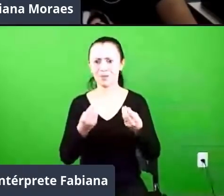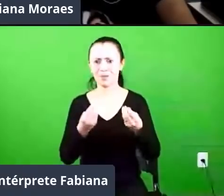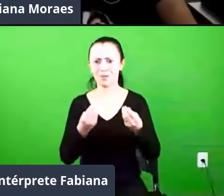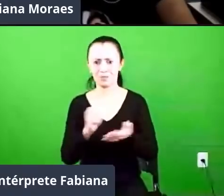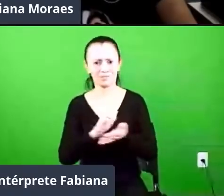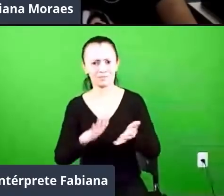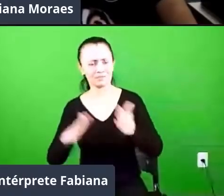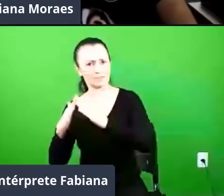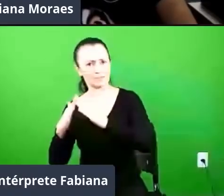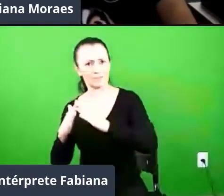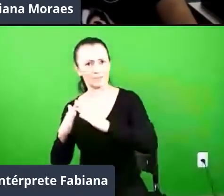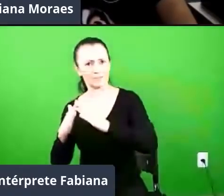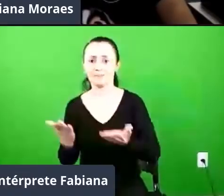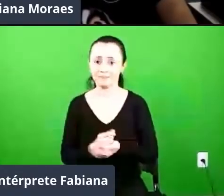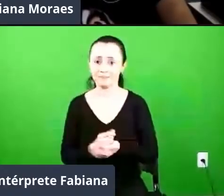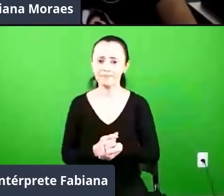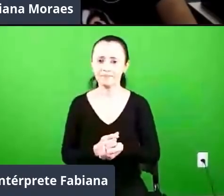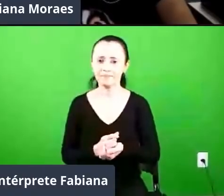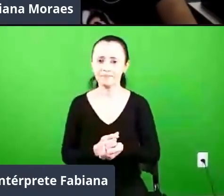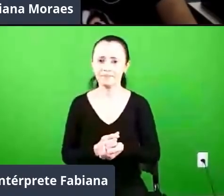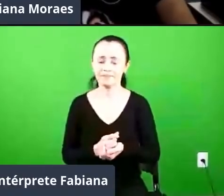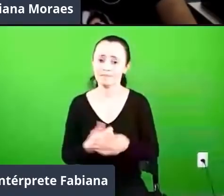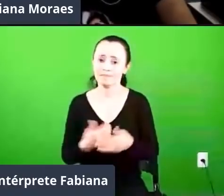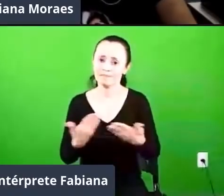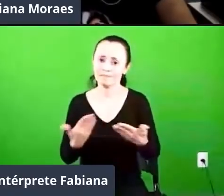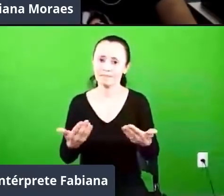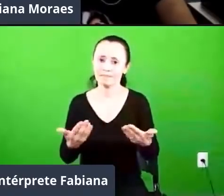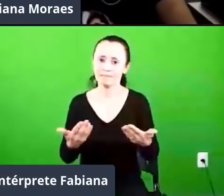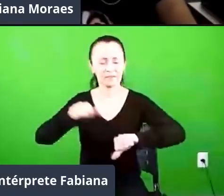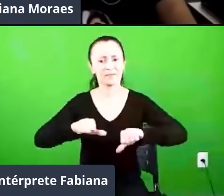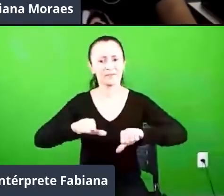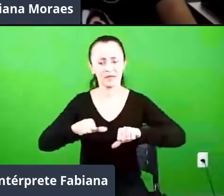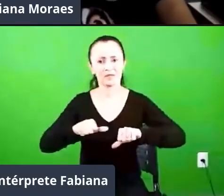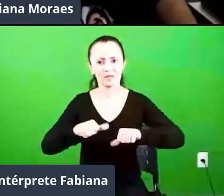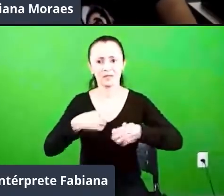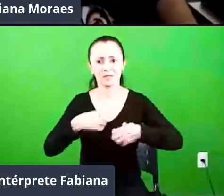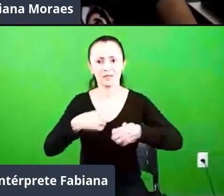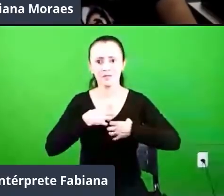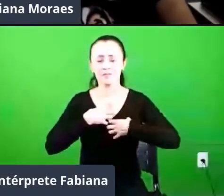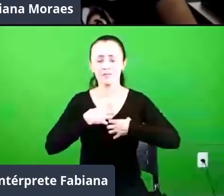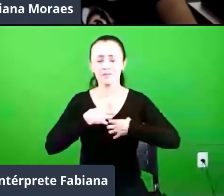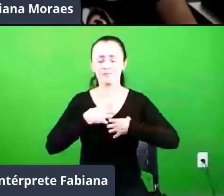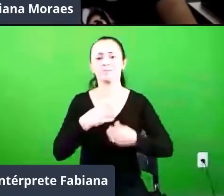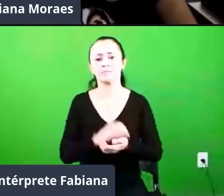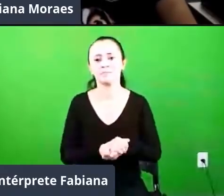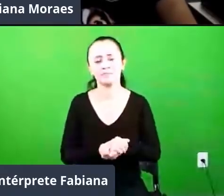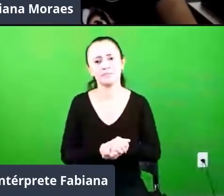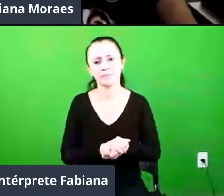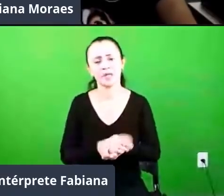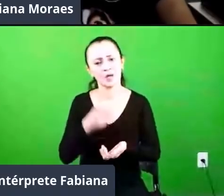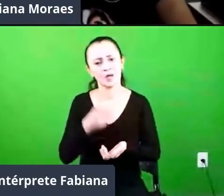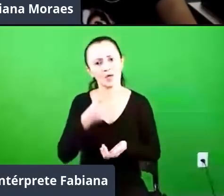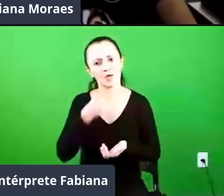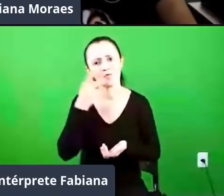relações mudaram. Então, avaliar é uma angústia. Eu acho que eu comentei isso esses tempos numa reunião de colegiado